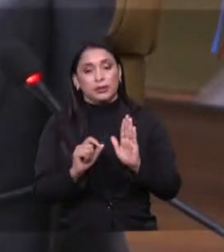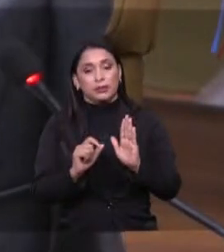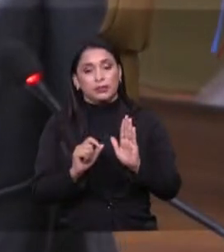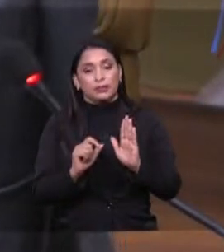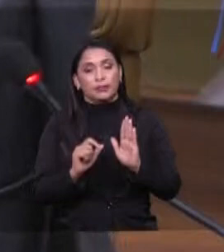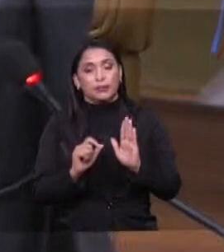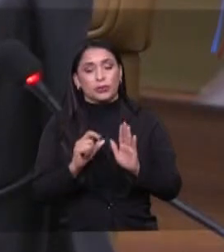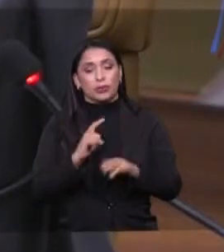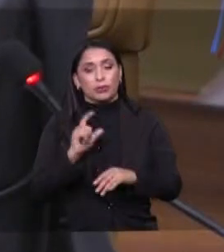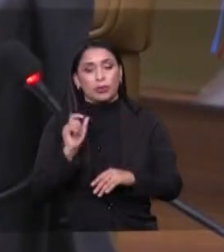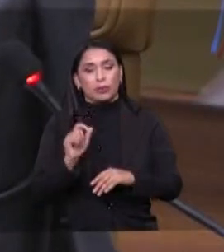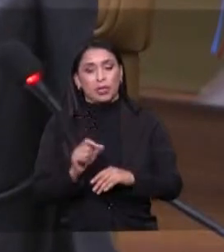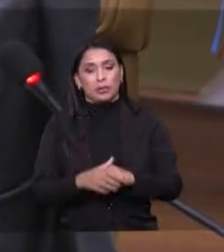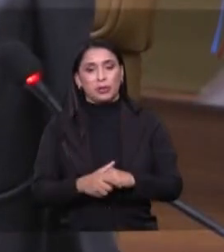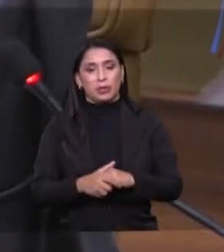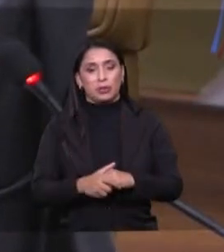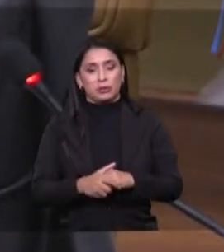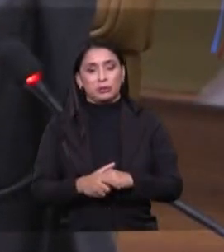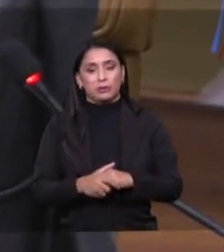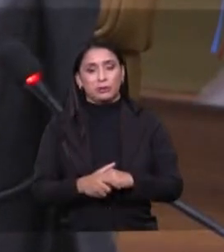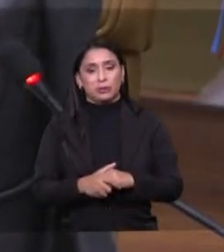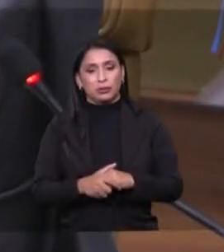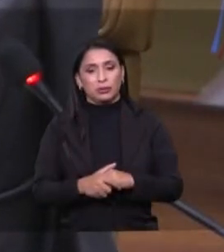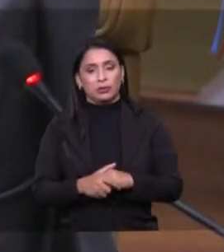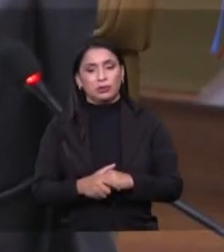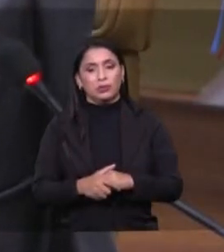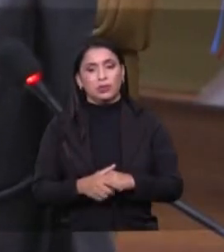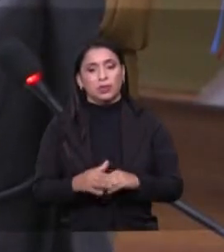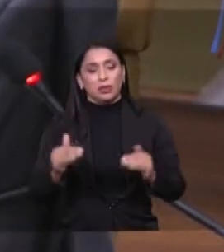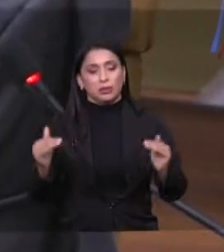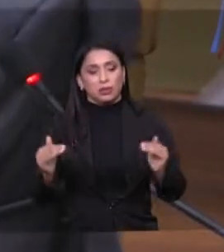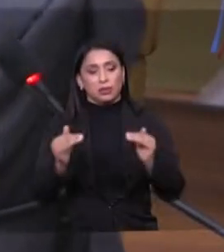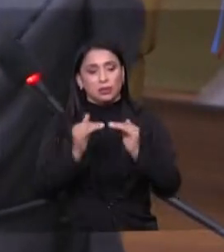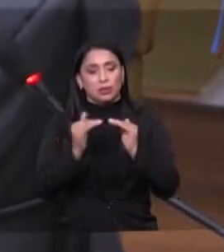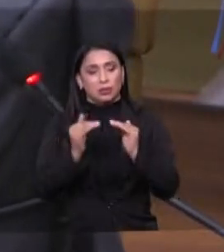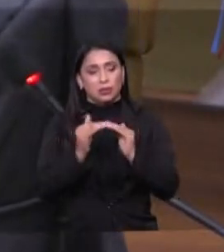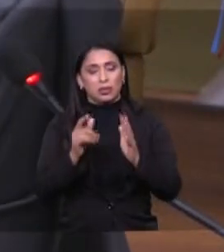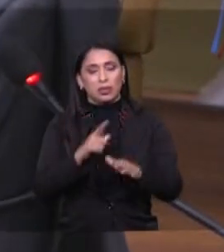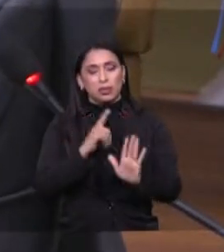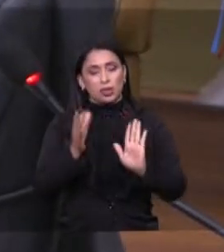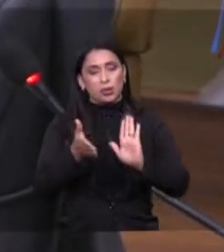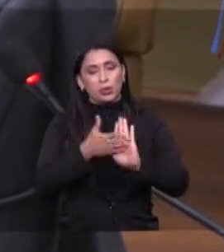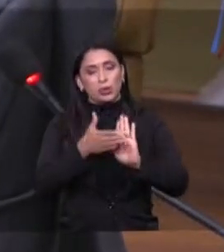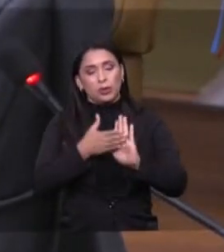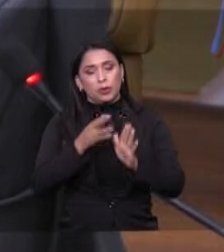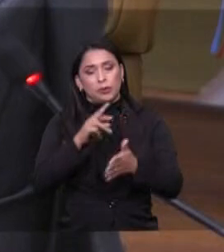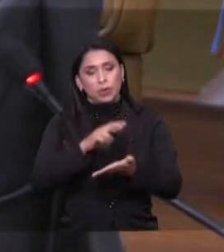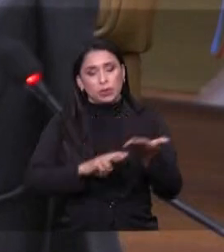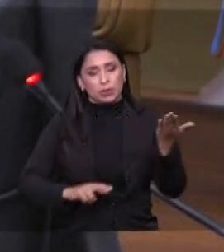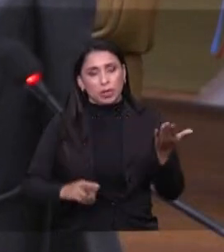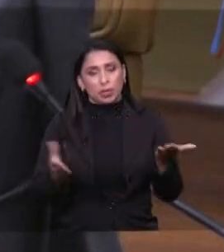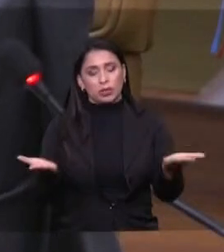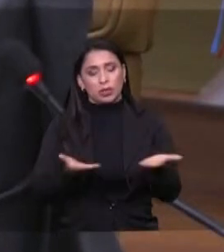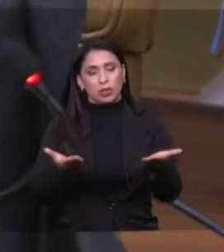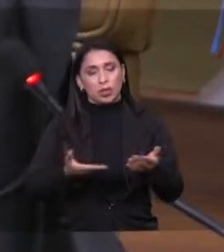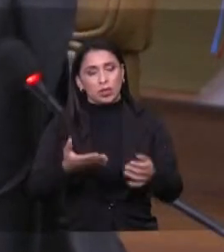precisaria ser definido, né? Mas nessa linha que a ideia... havia já proposto o relator e que agora propõe o ministro Alexandre de Moraes. No